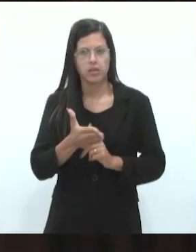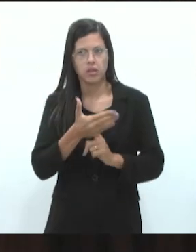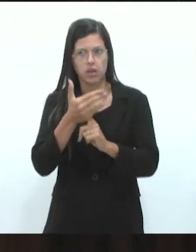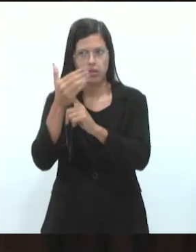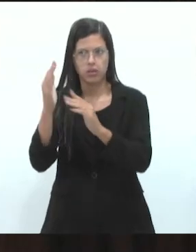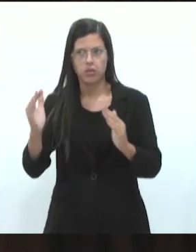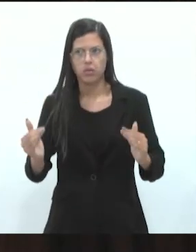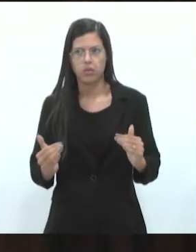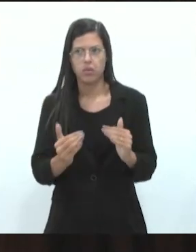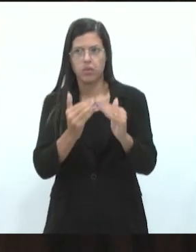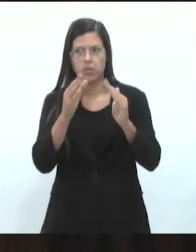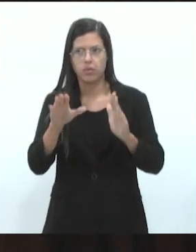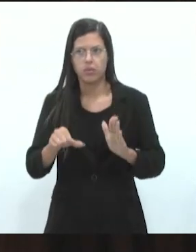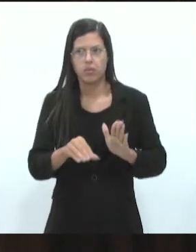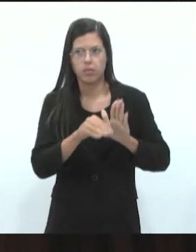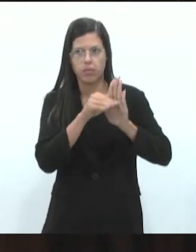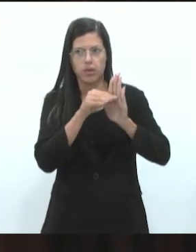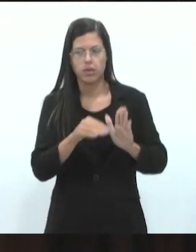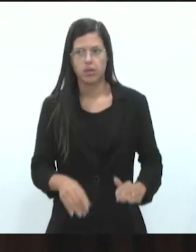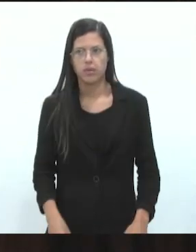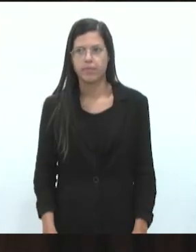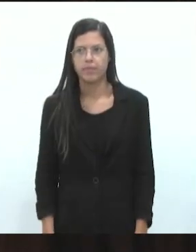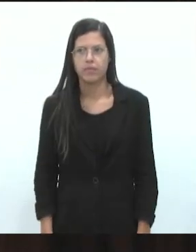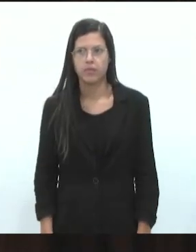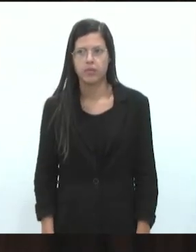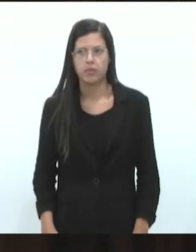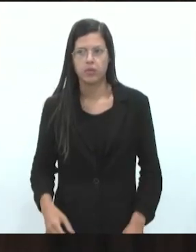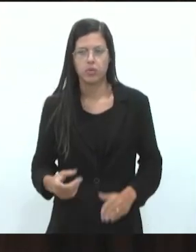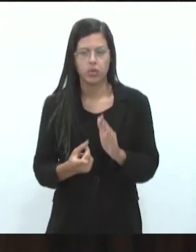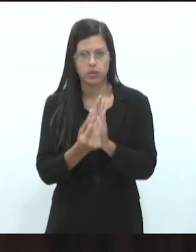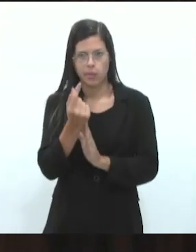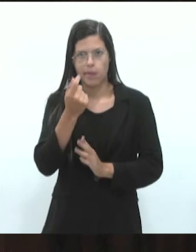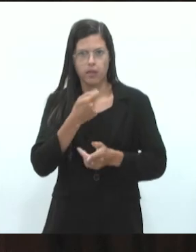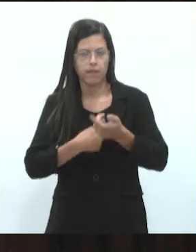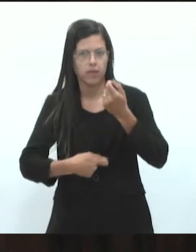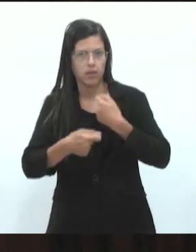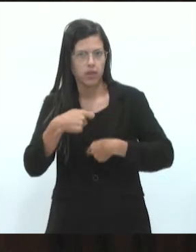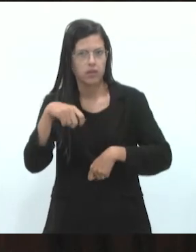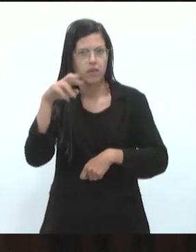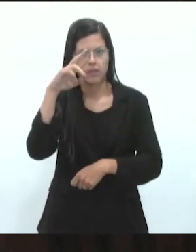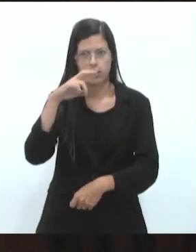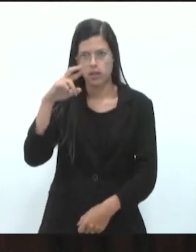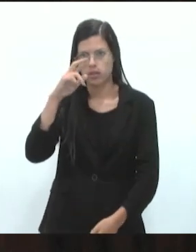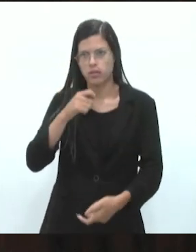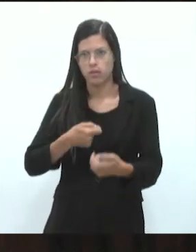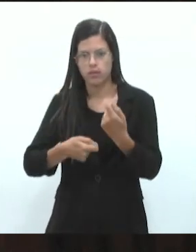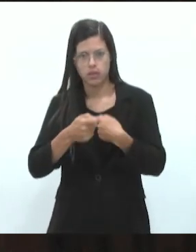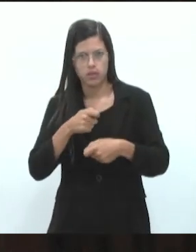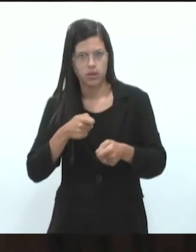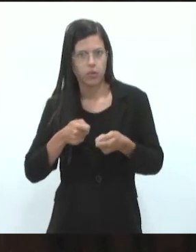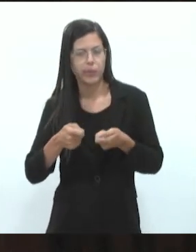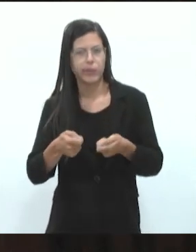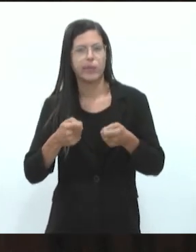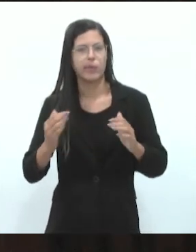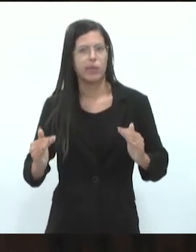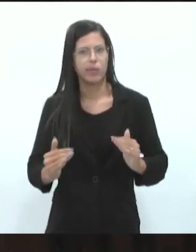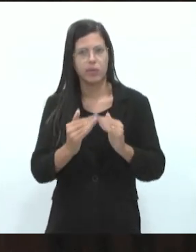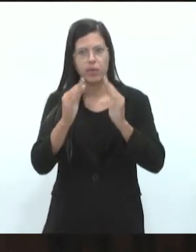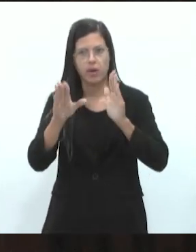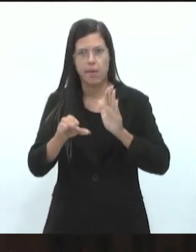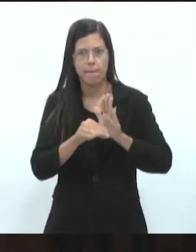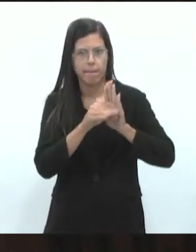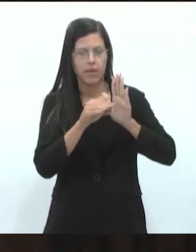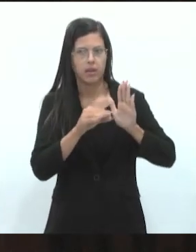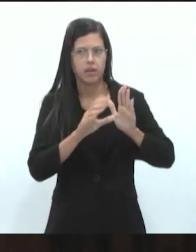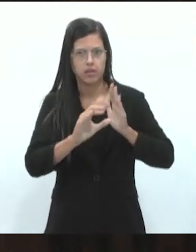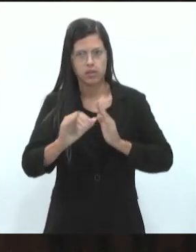Tecnologia, favorável com emenda. E de Orçamento, Finanças, Fiscalização Financeira e Controle, favorável com as emendas